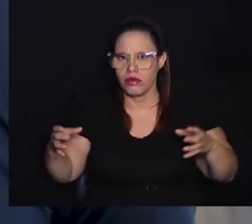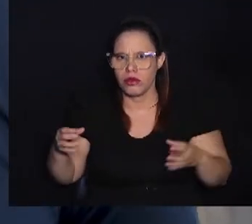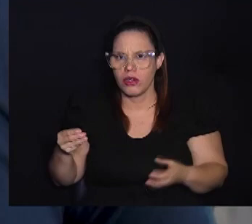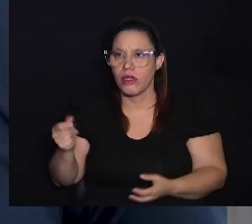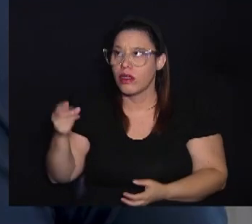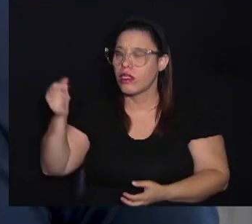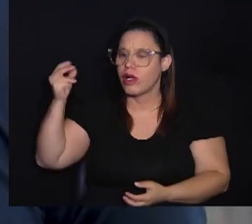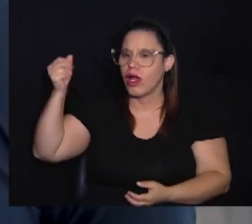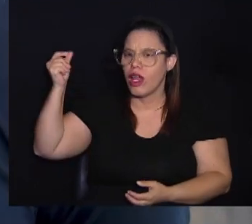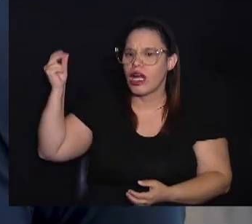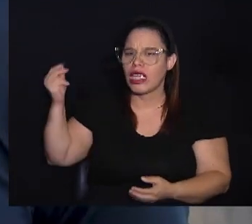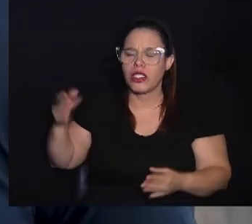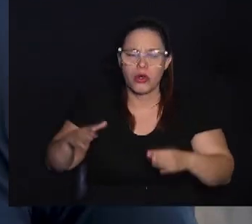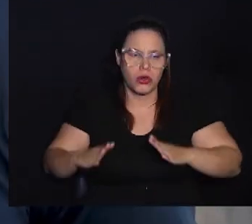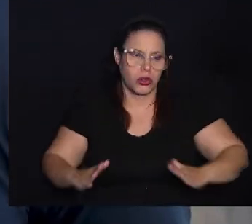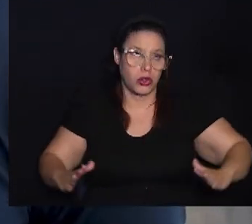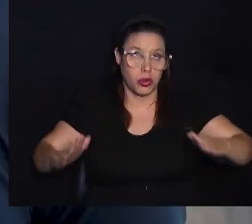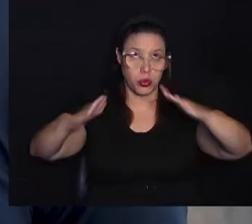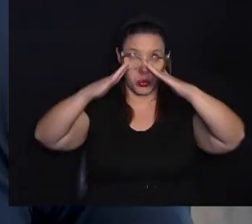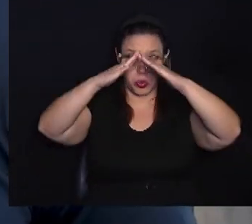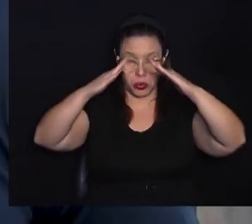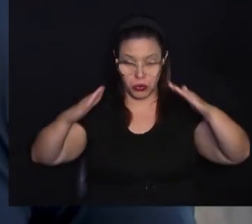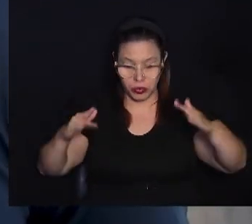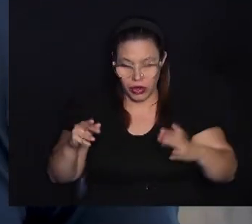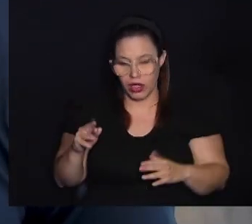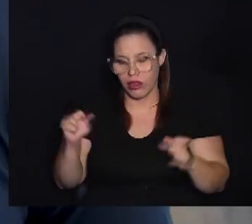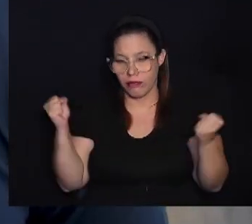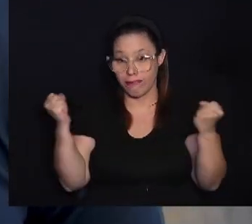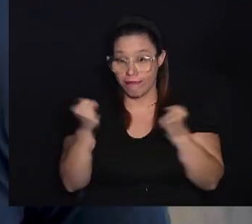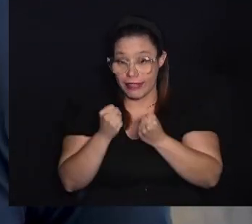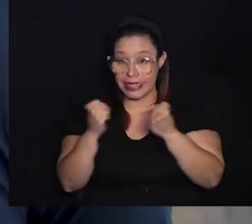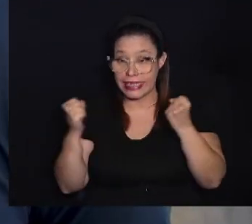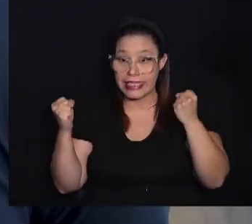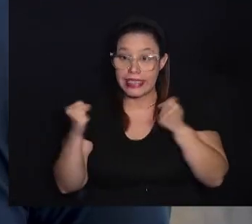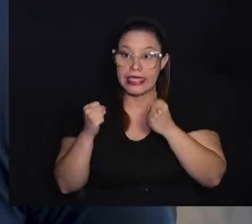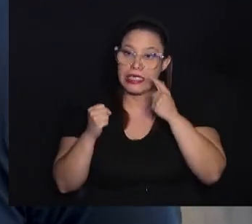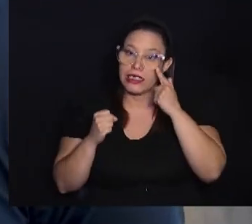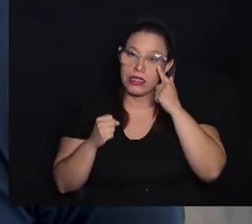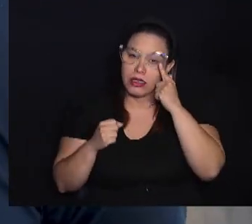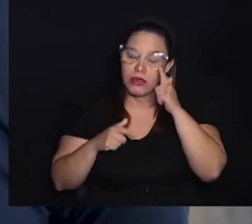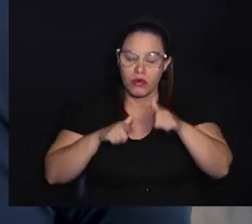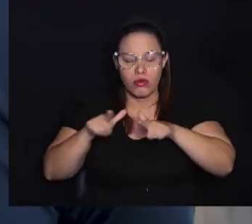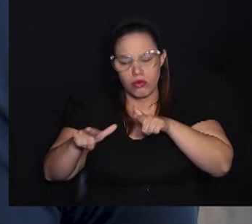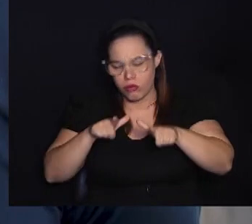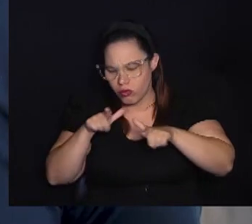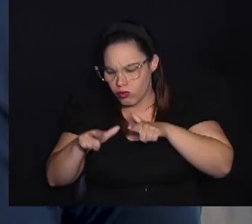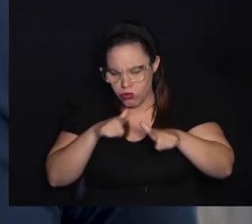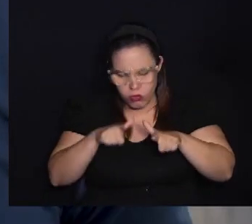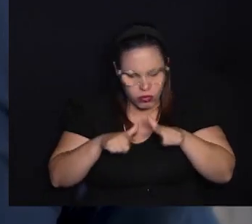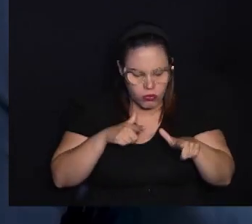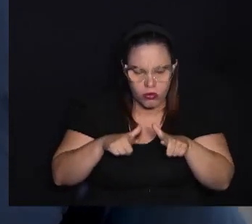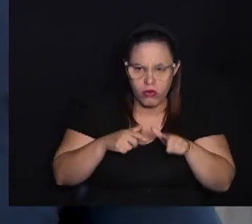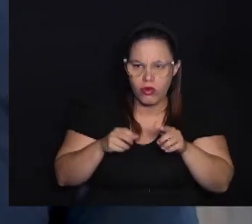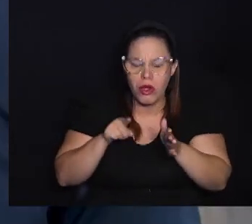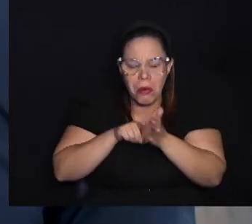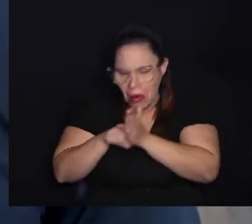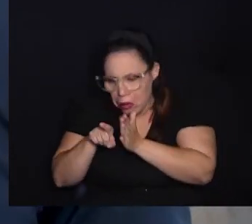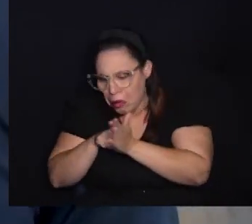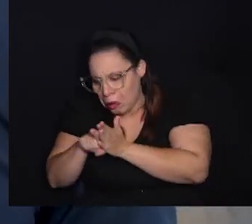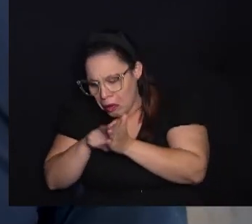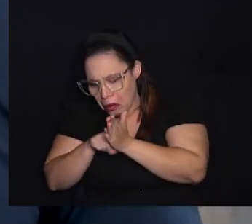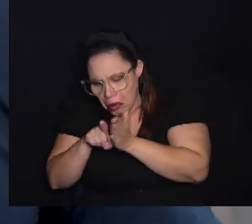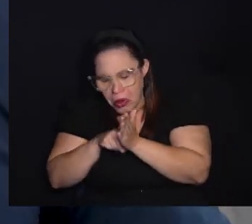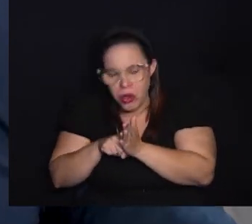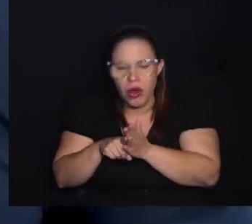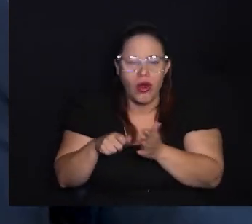de lona e tal, mas existem pessoas, academias, pessoas que estão trabalhando essa pesquisa e esse trabalho